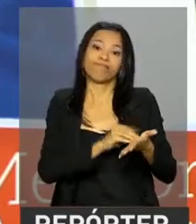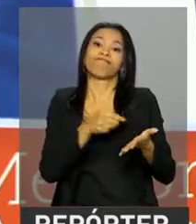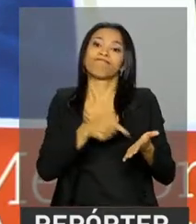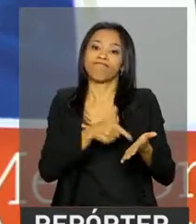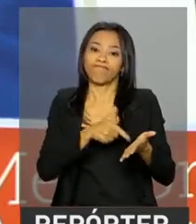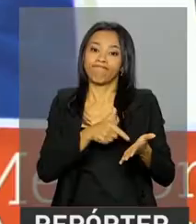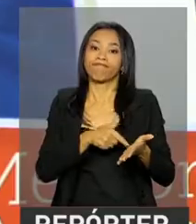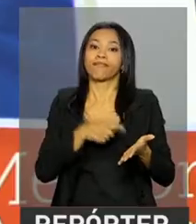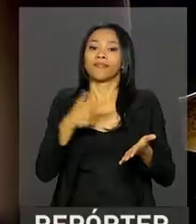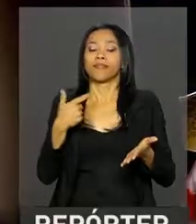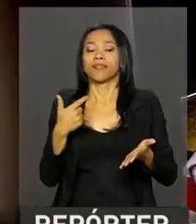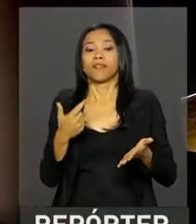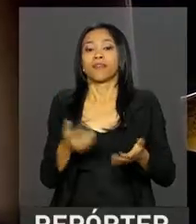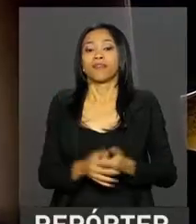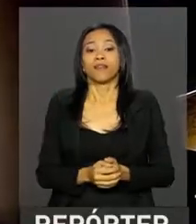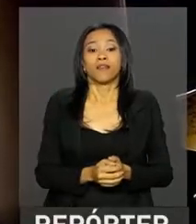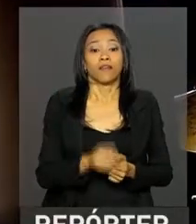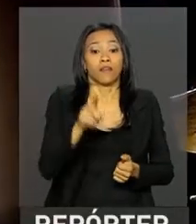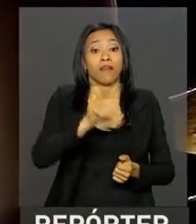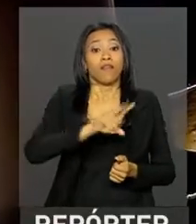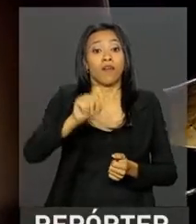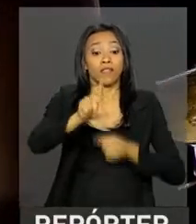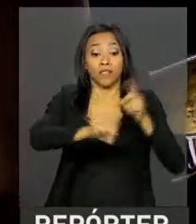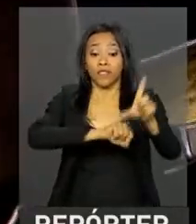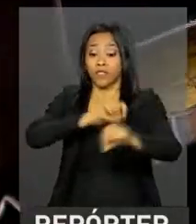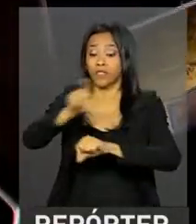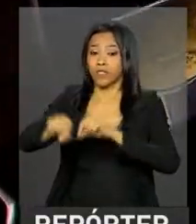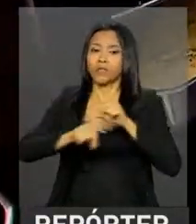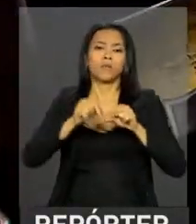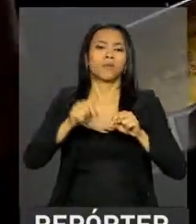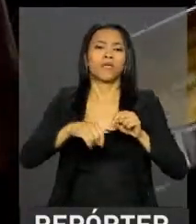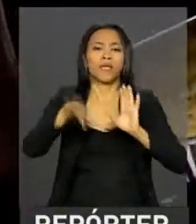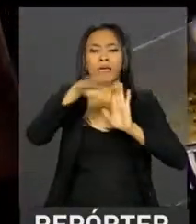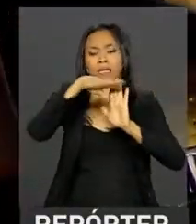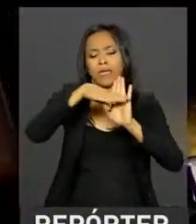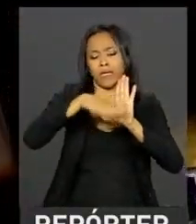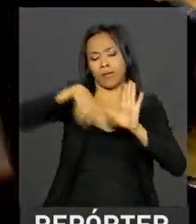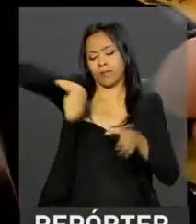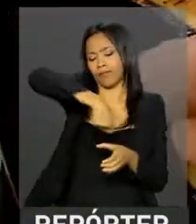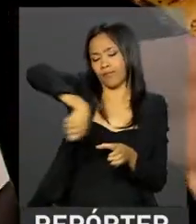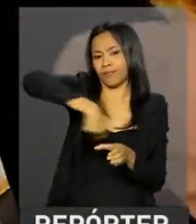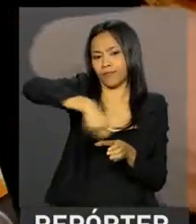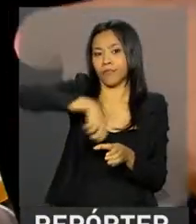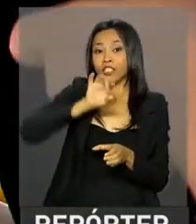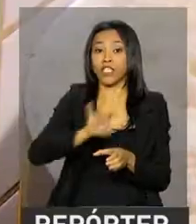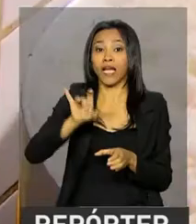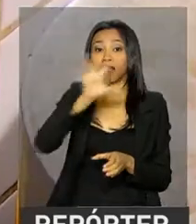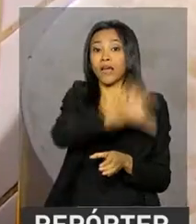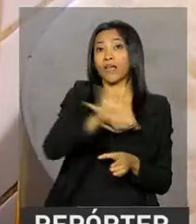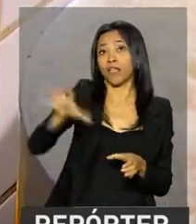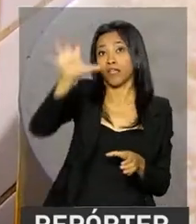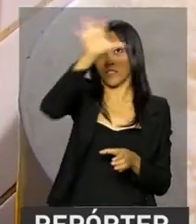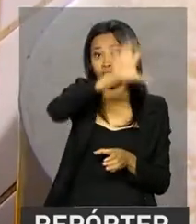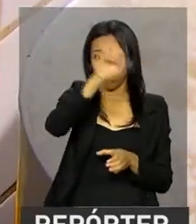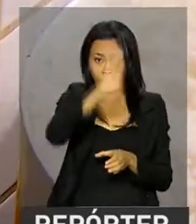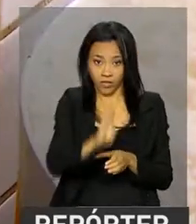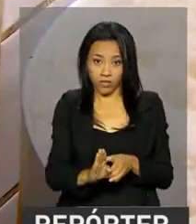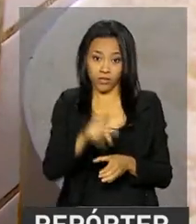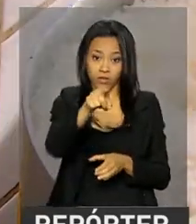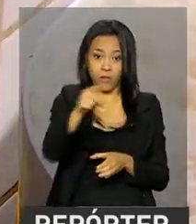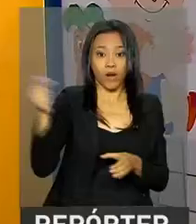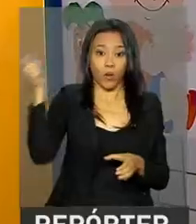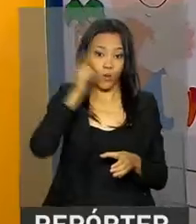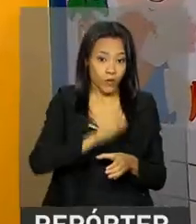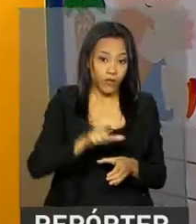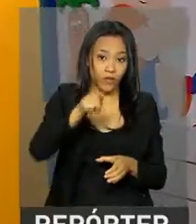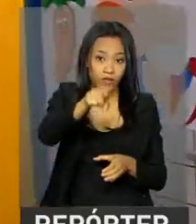escolar do governo federal. Vão ser selecionadas as receitas mais caprichadas de cada região. Para chegar com chances de